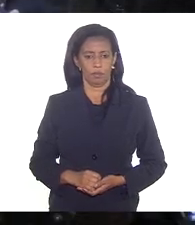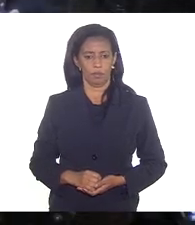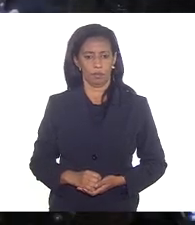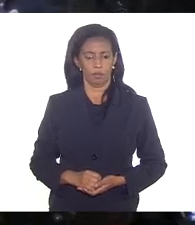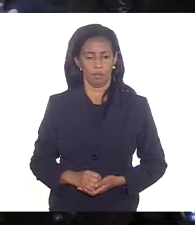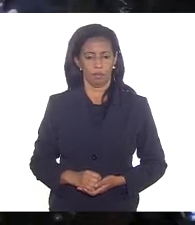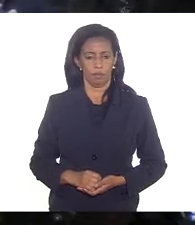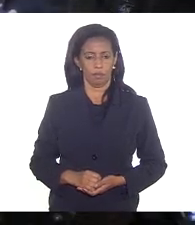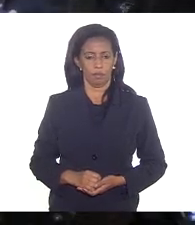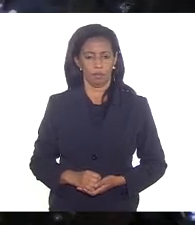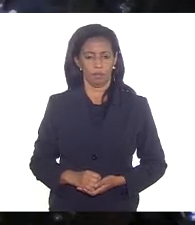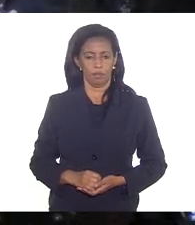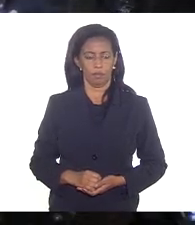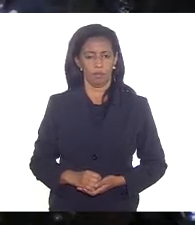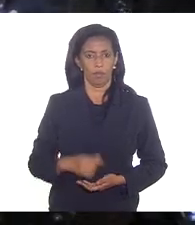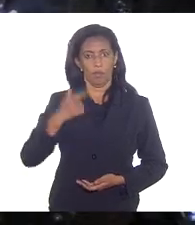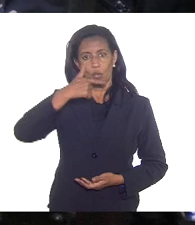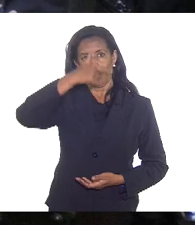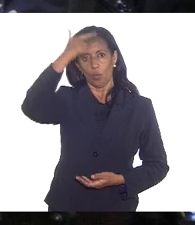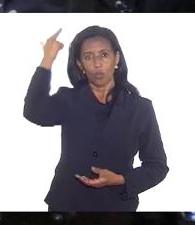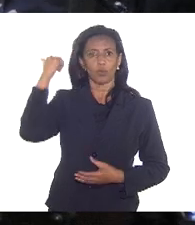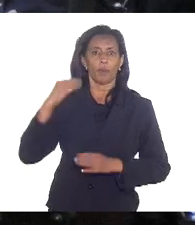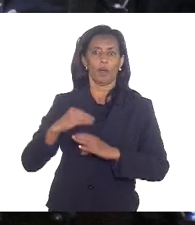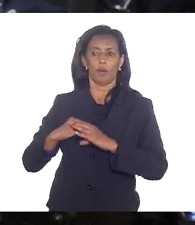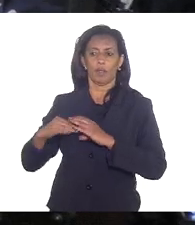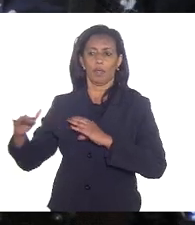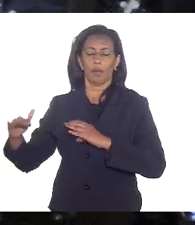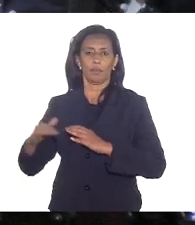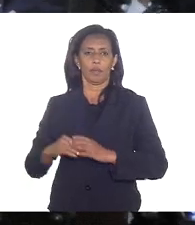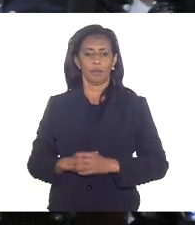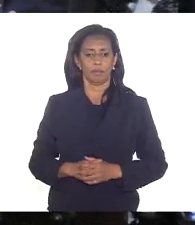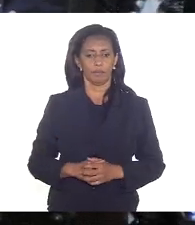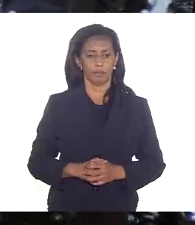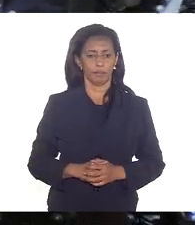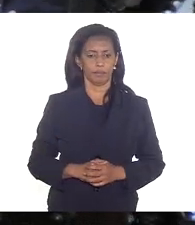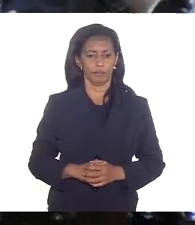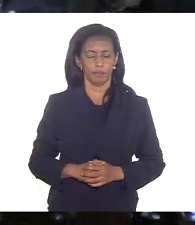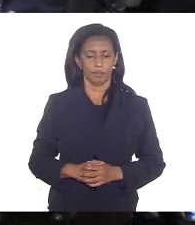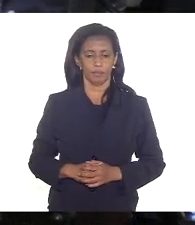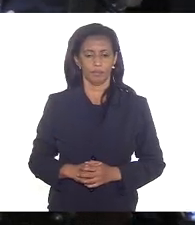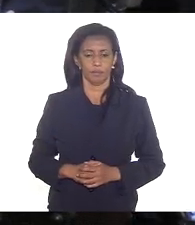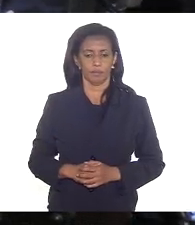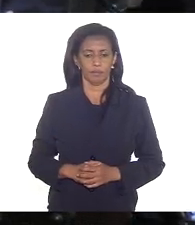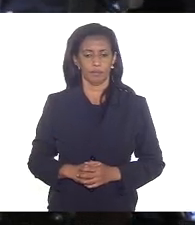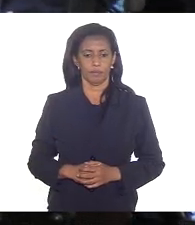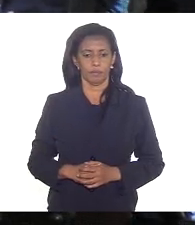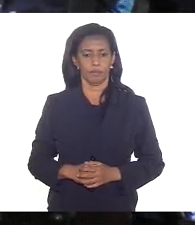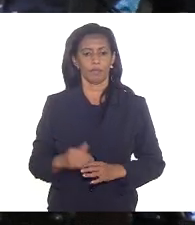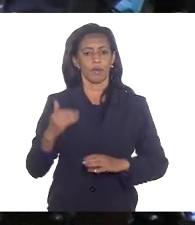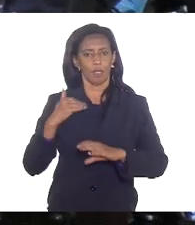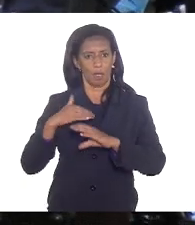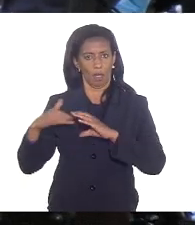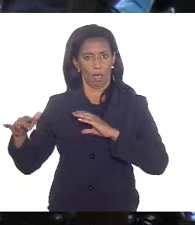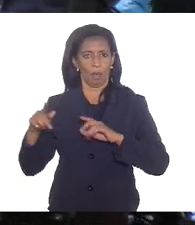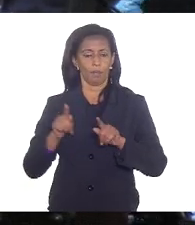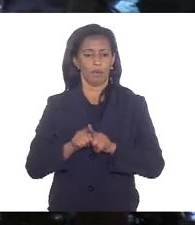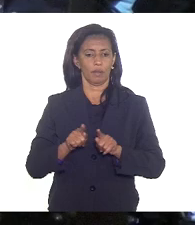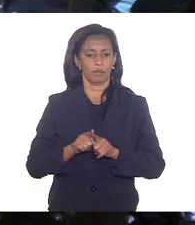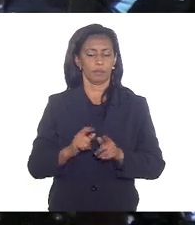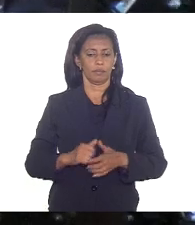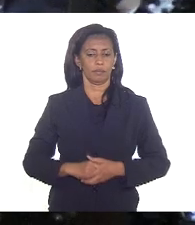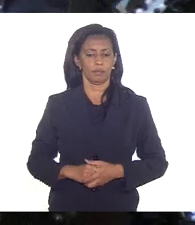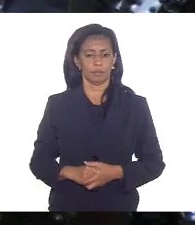carioca resultado de Paula vai caminhar se forem no cio que o painel querem caminhar também precisa